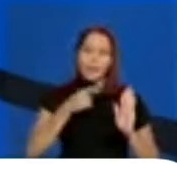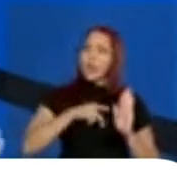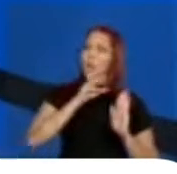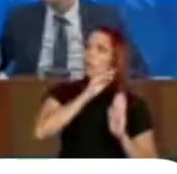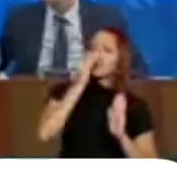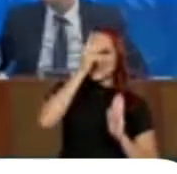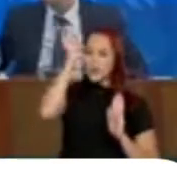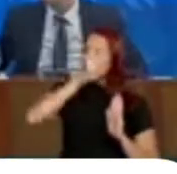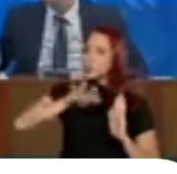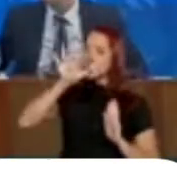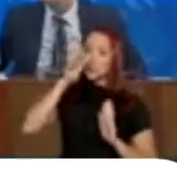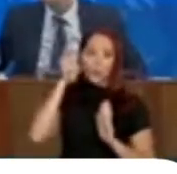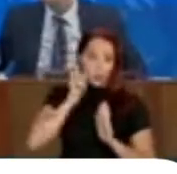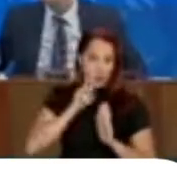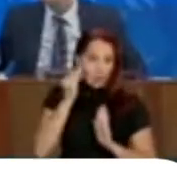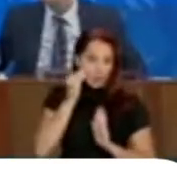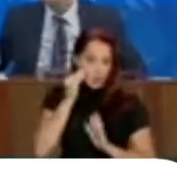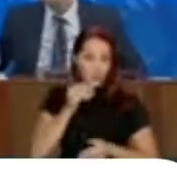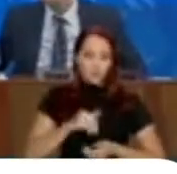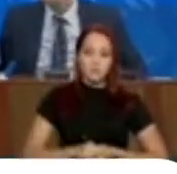país.